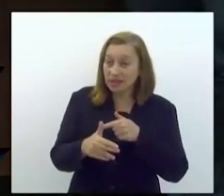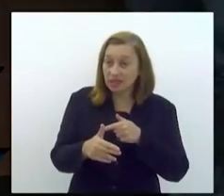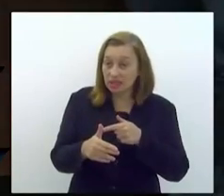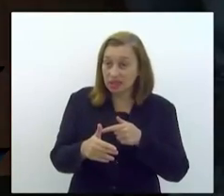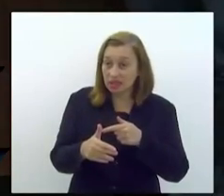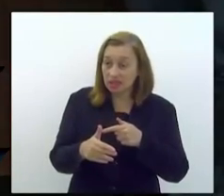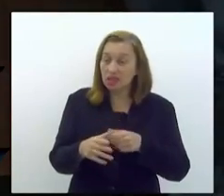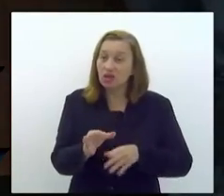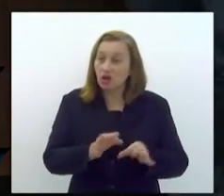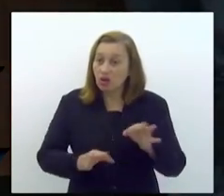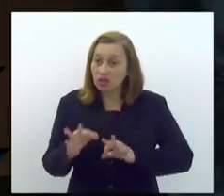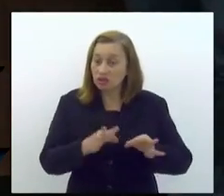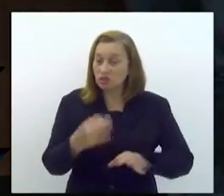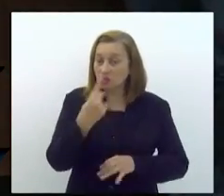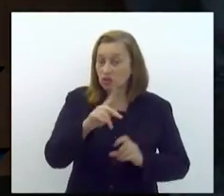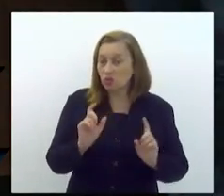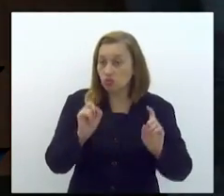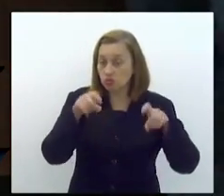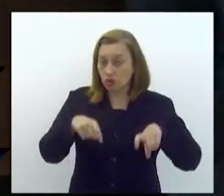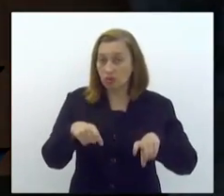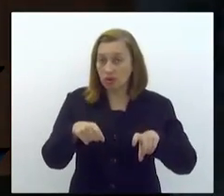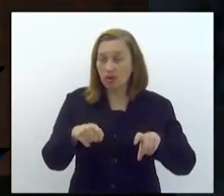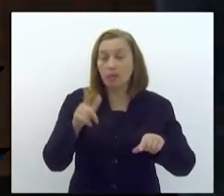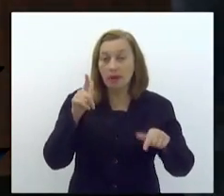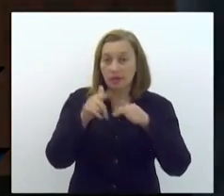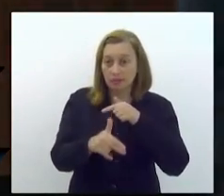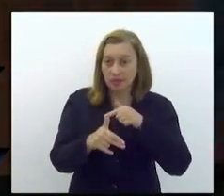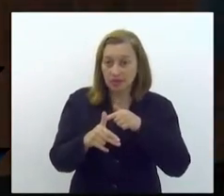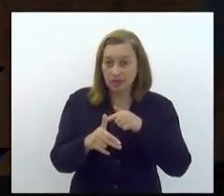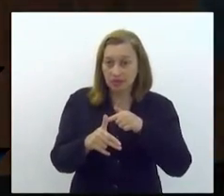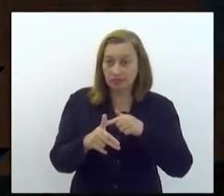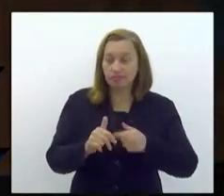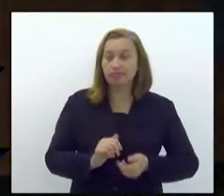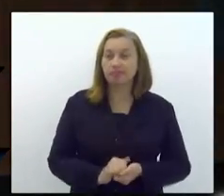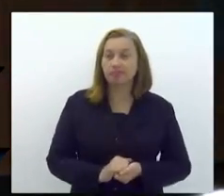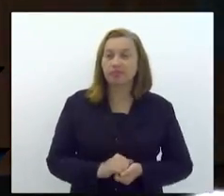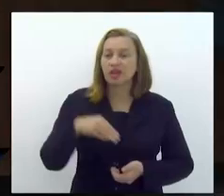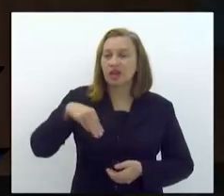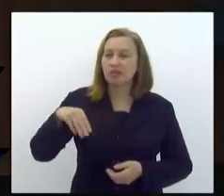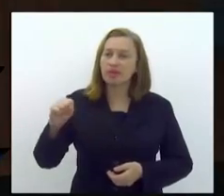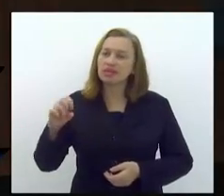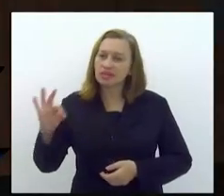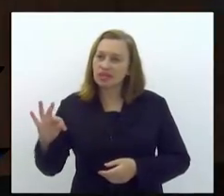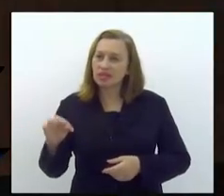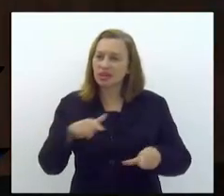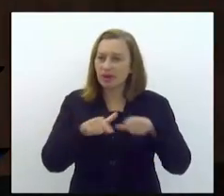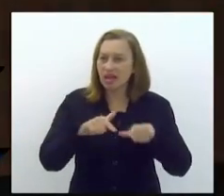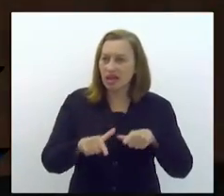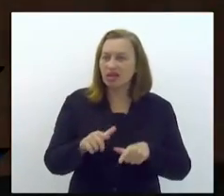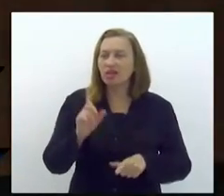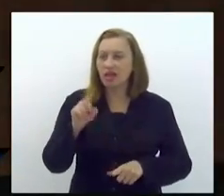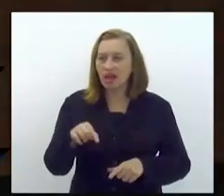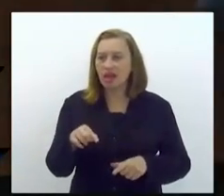organização do seu mandato para impedir o MST de atuar essa tem que ser a nossa discussão aqui